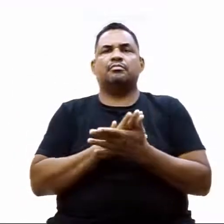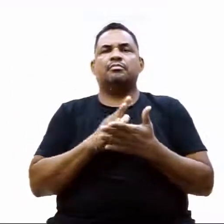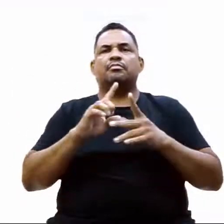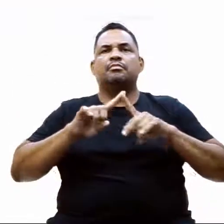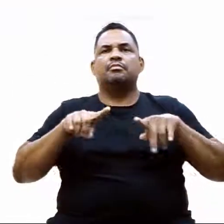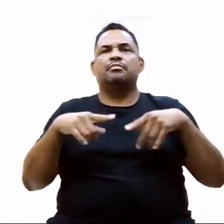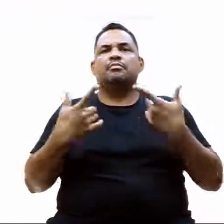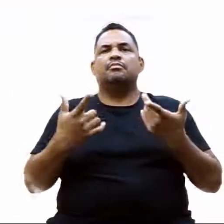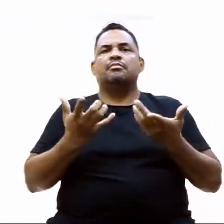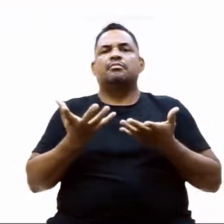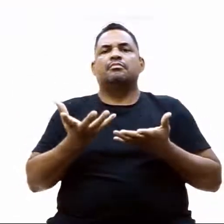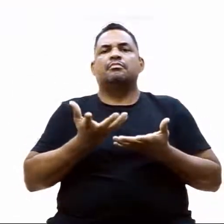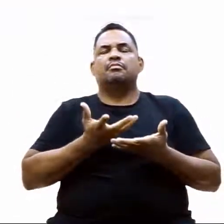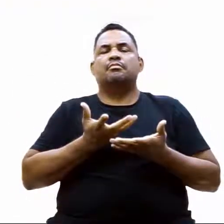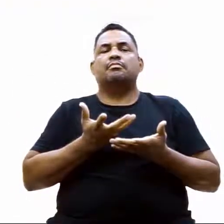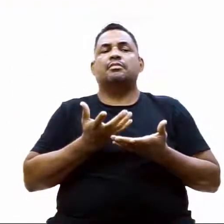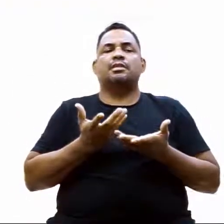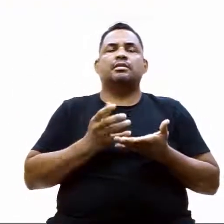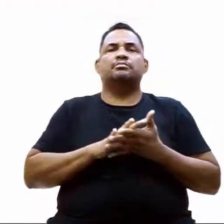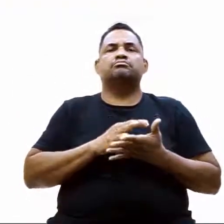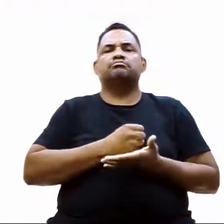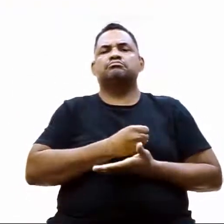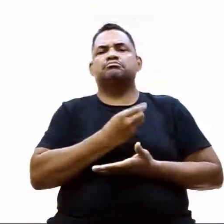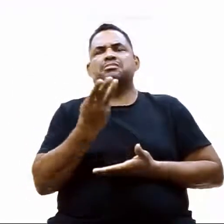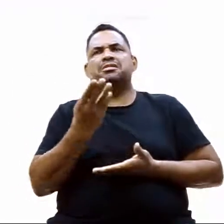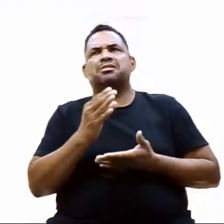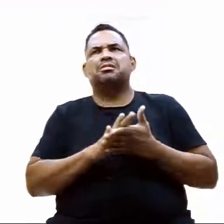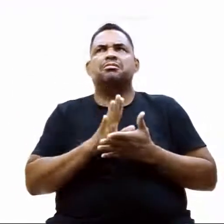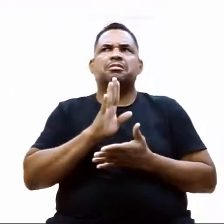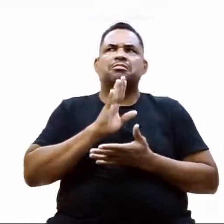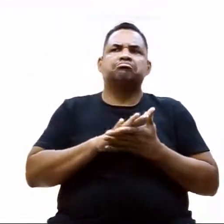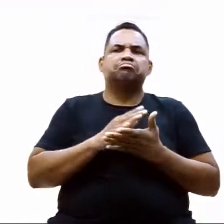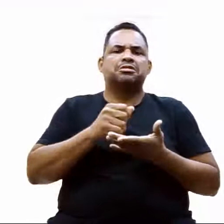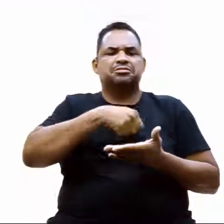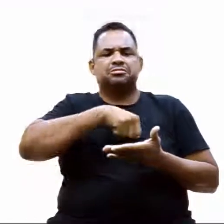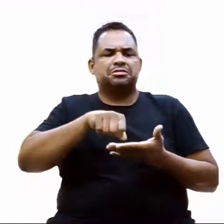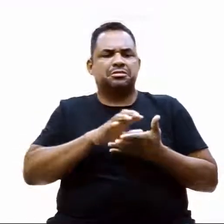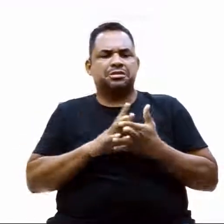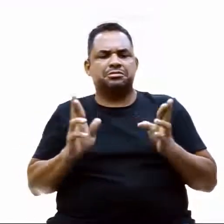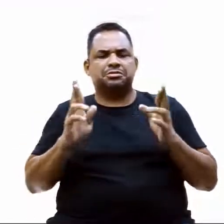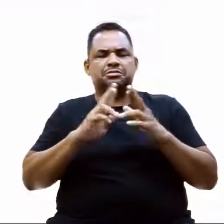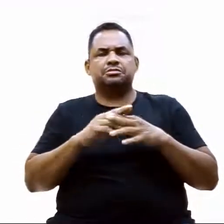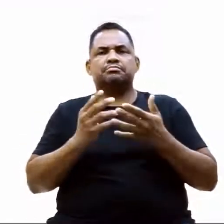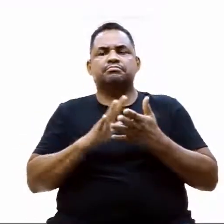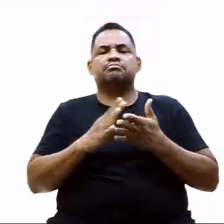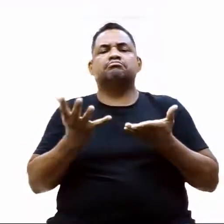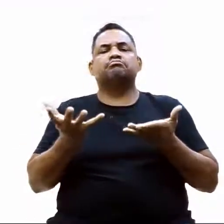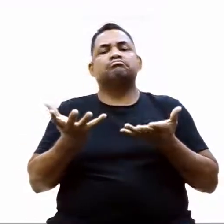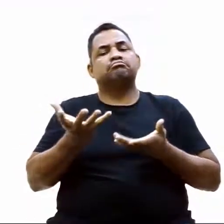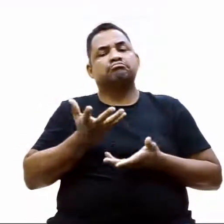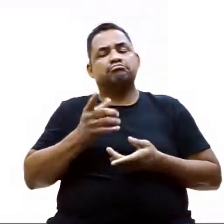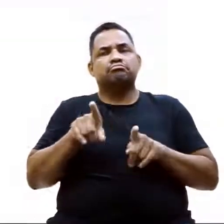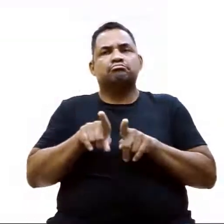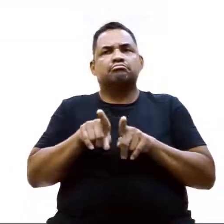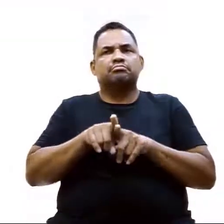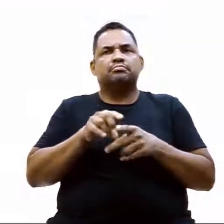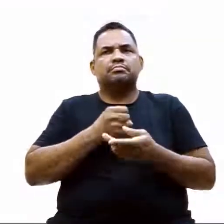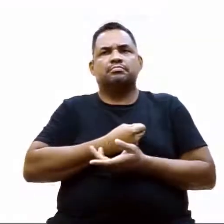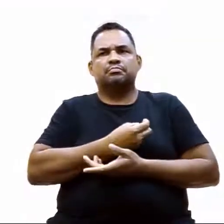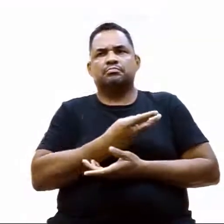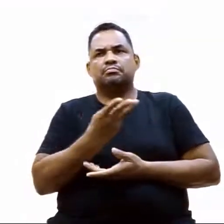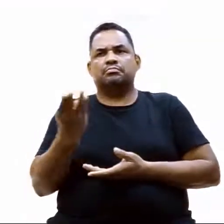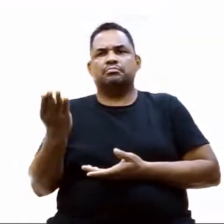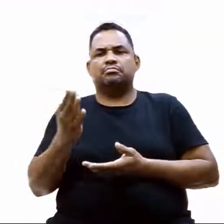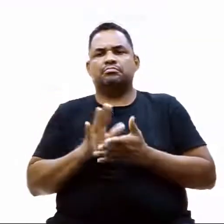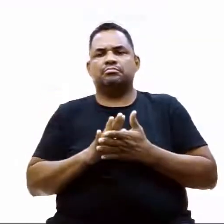você quer quantificar, não é só conhecer e escrever a reação química, mas você quer também quantificá-la, né?